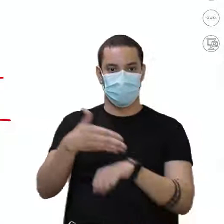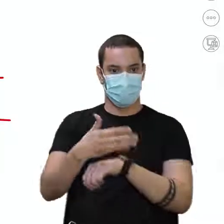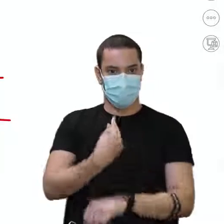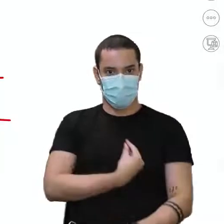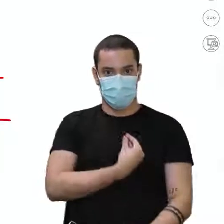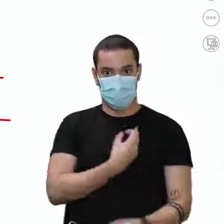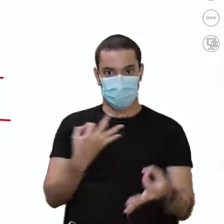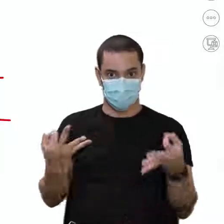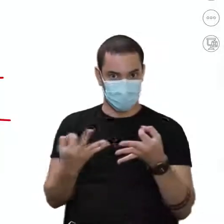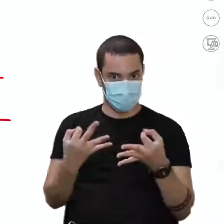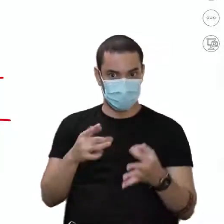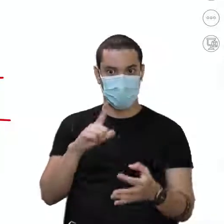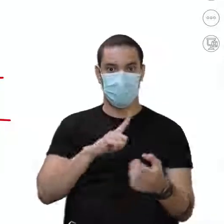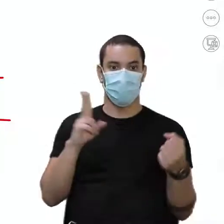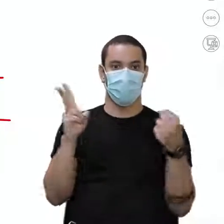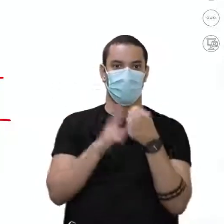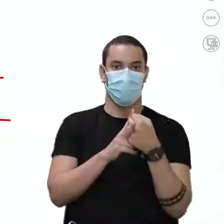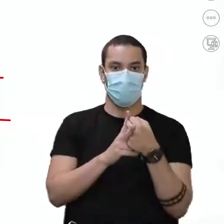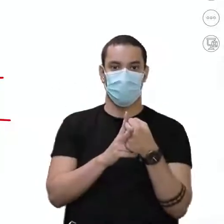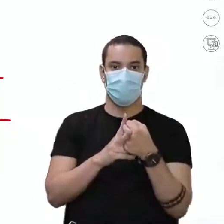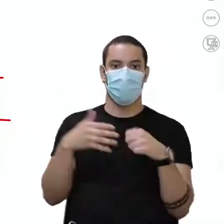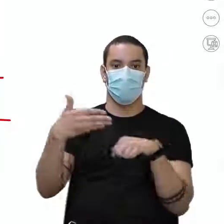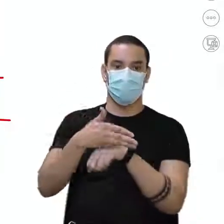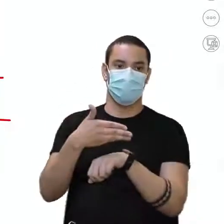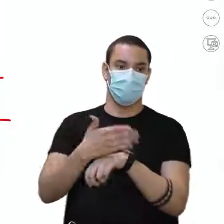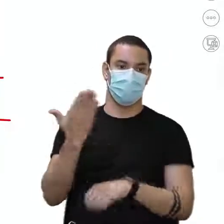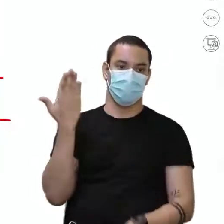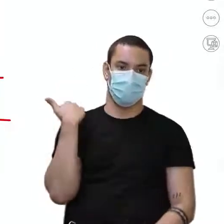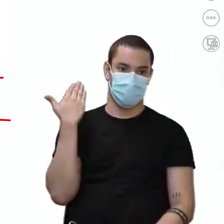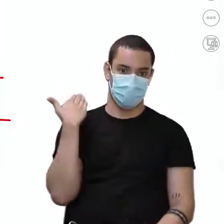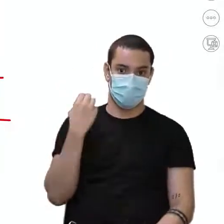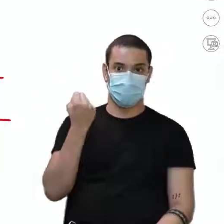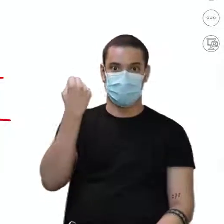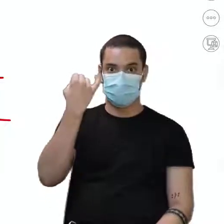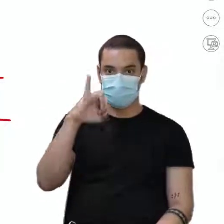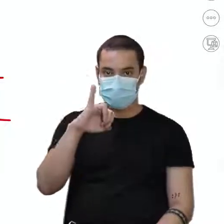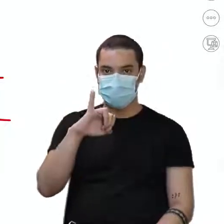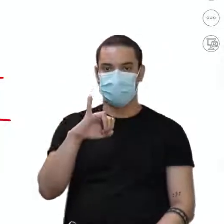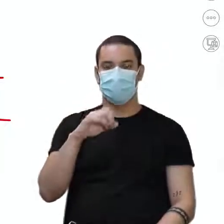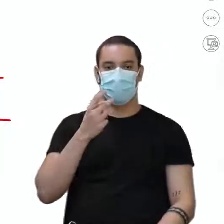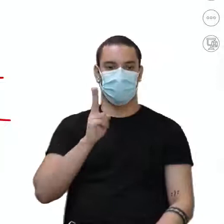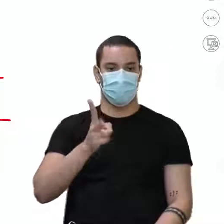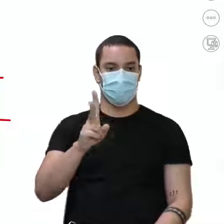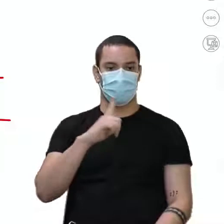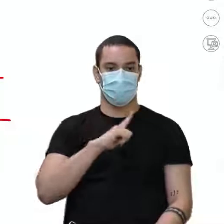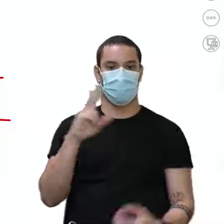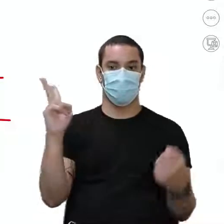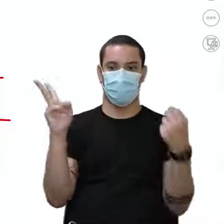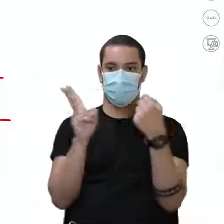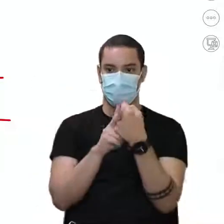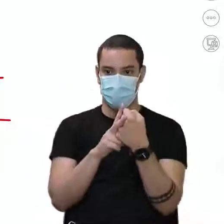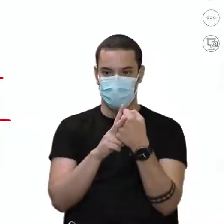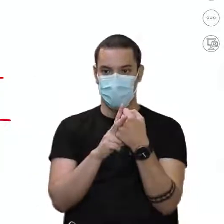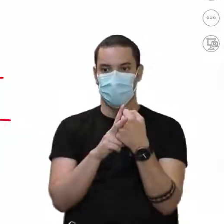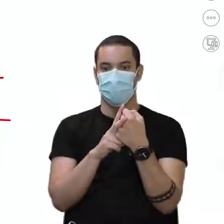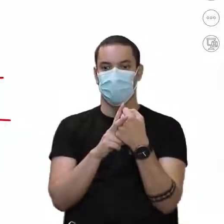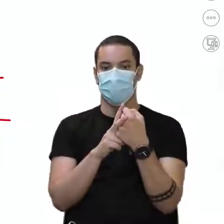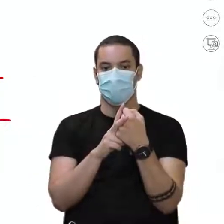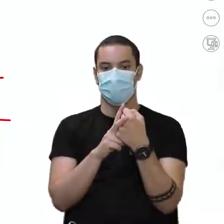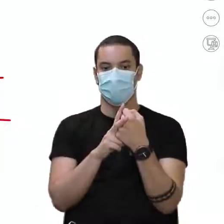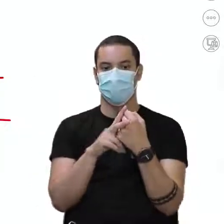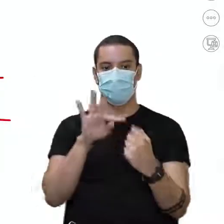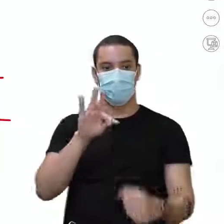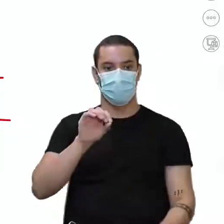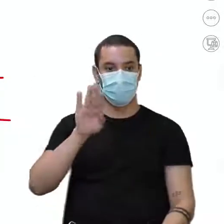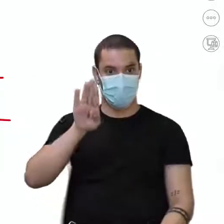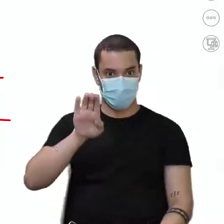presente perfeito você vai ter um verbo no participo passado. Se for o presente perfeito contínuo, você vai ter um verbo, o verbo to